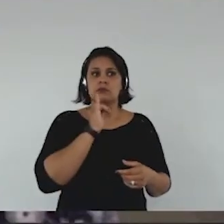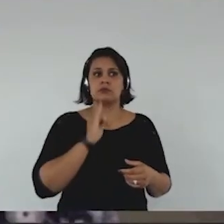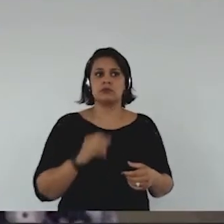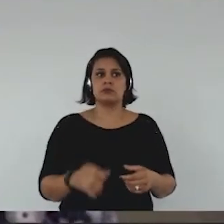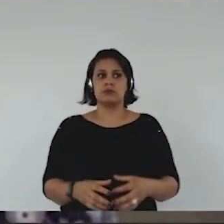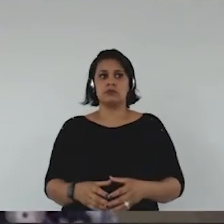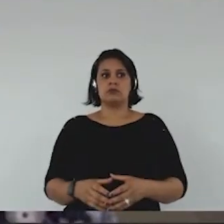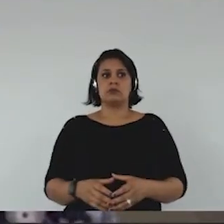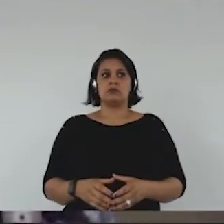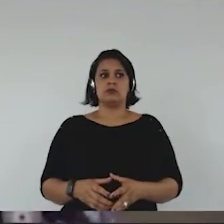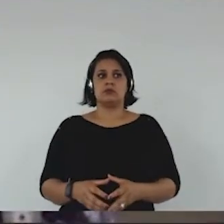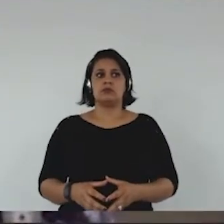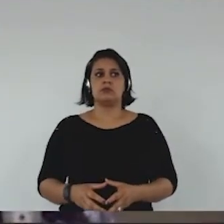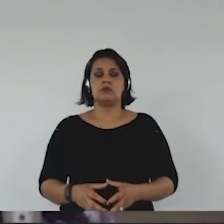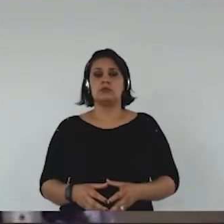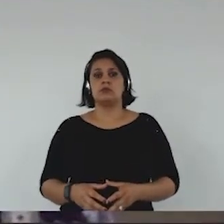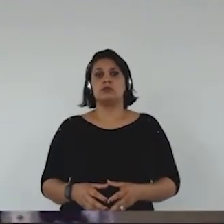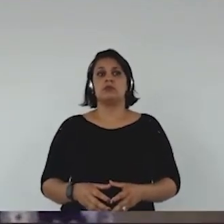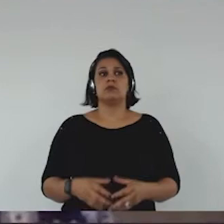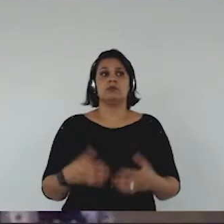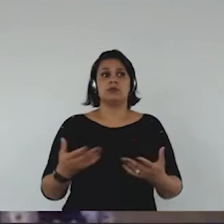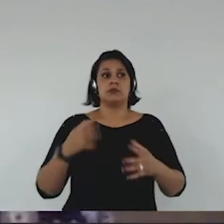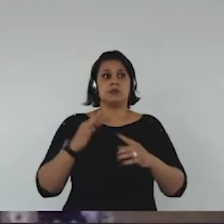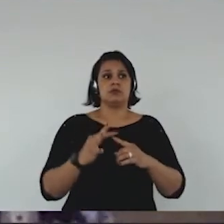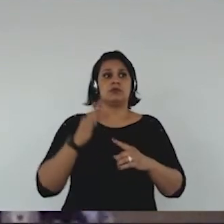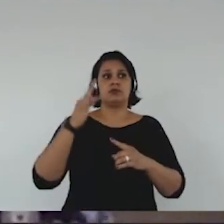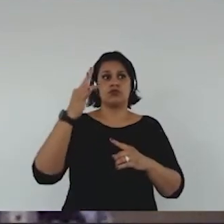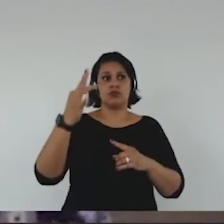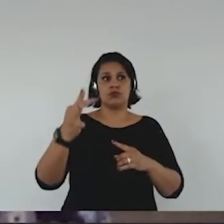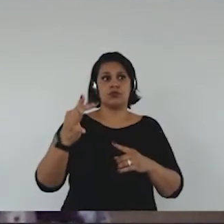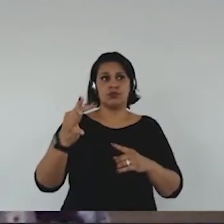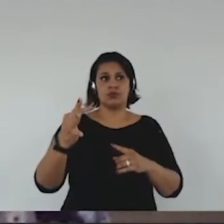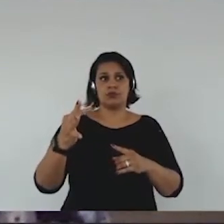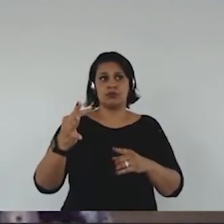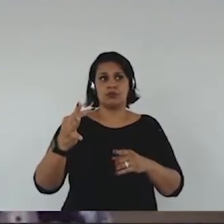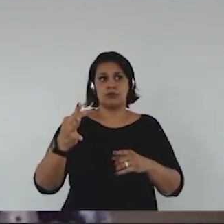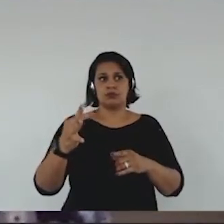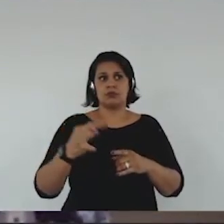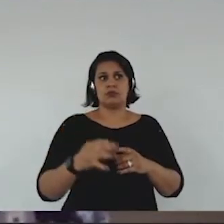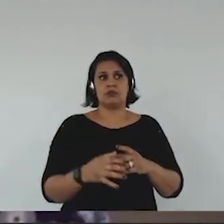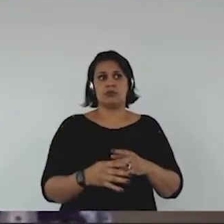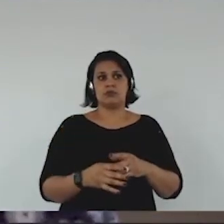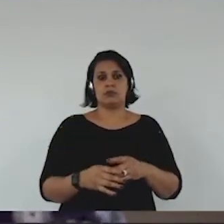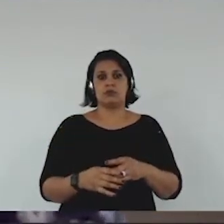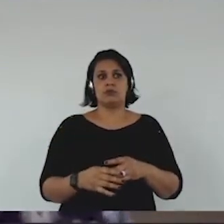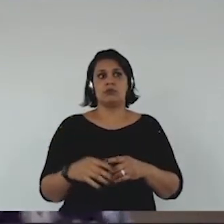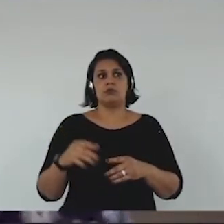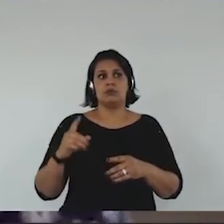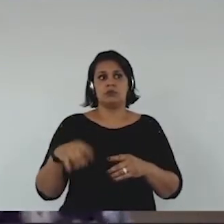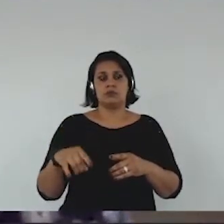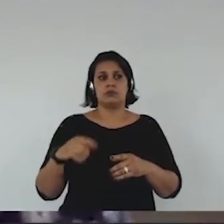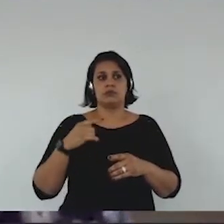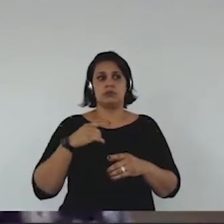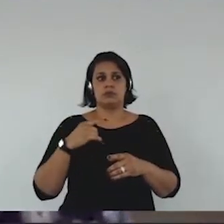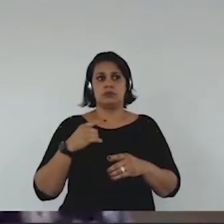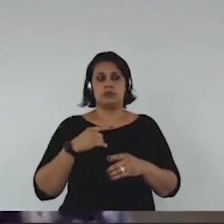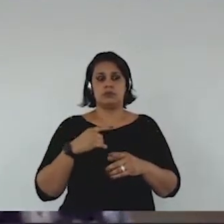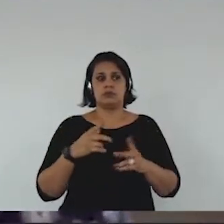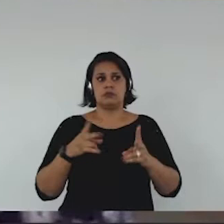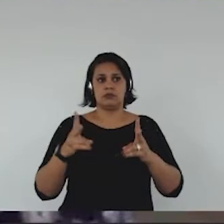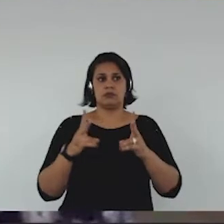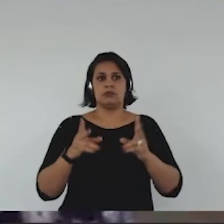Me parece, portanto, que o futuro, houve uma mudança, houve uma